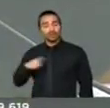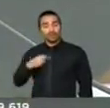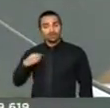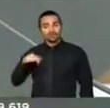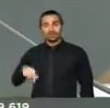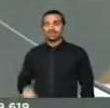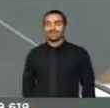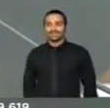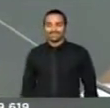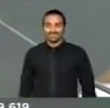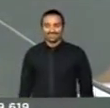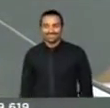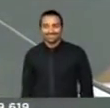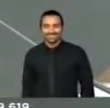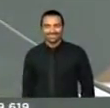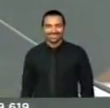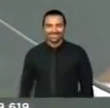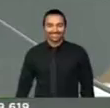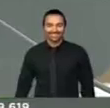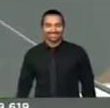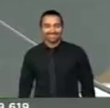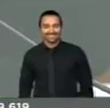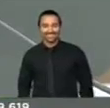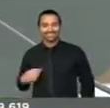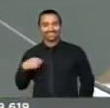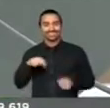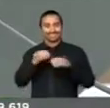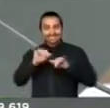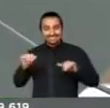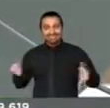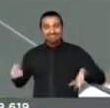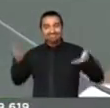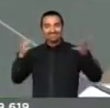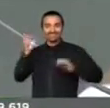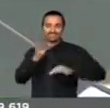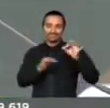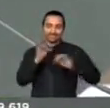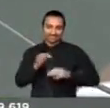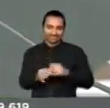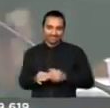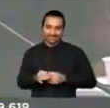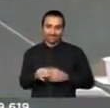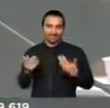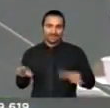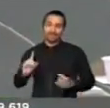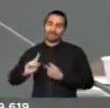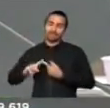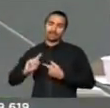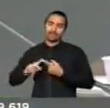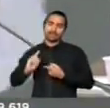para promover justiça e não vingança.